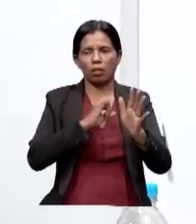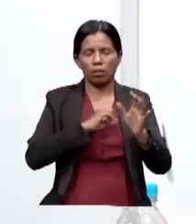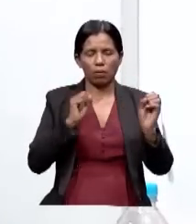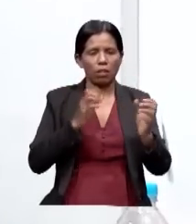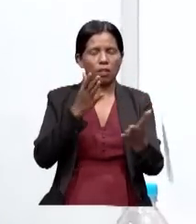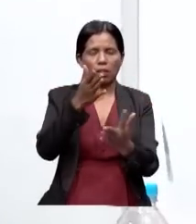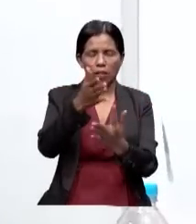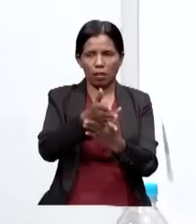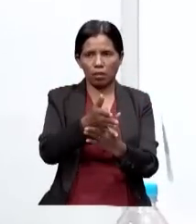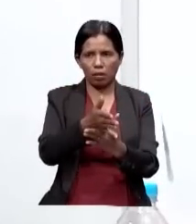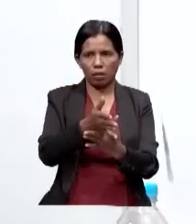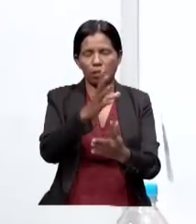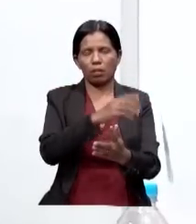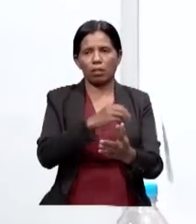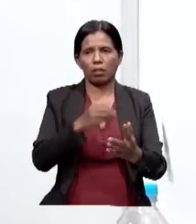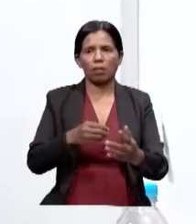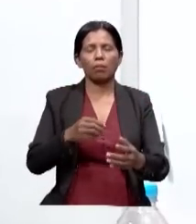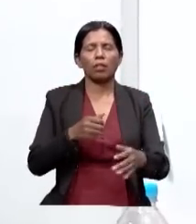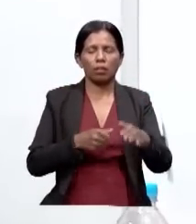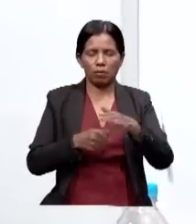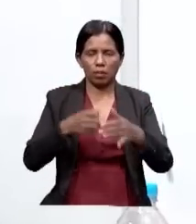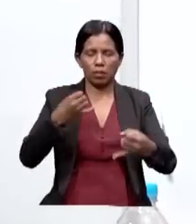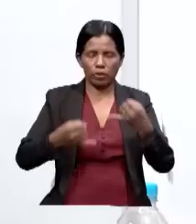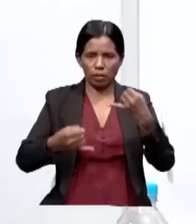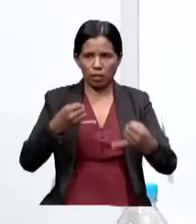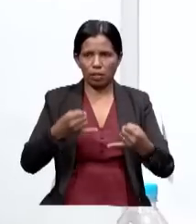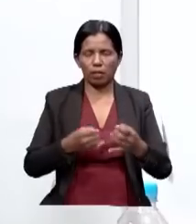factos, estamos nem sujeitos na Segurança da Justiça. E a